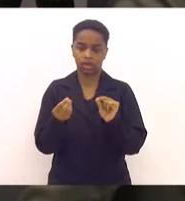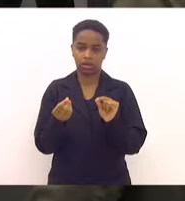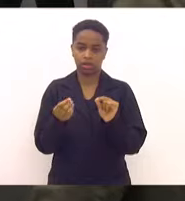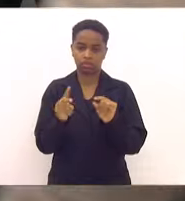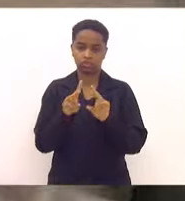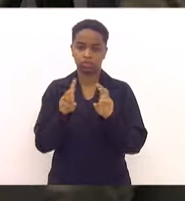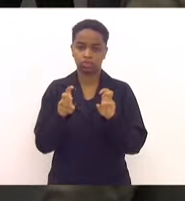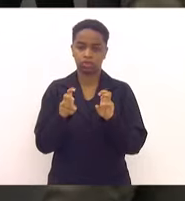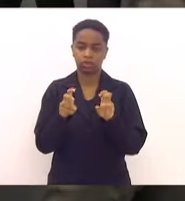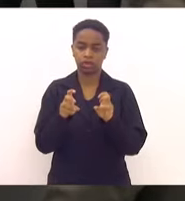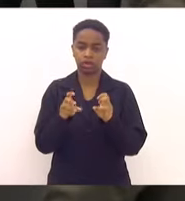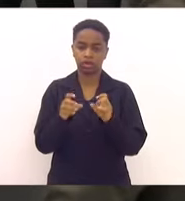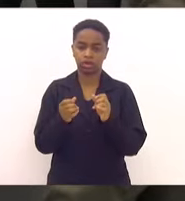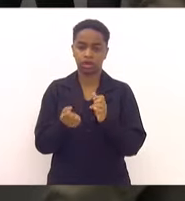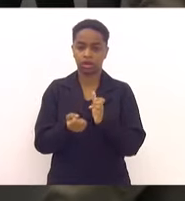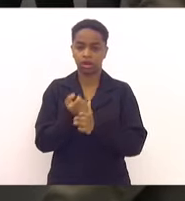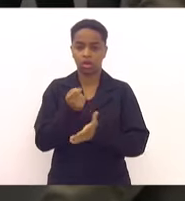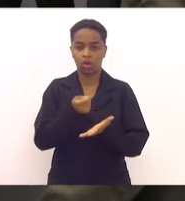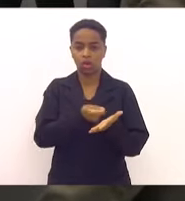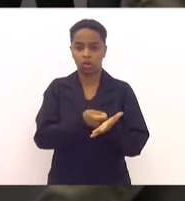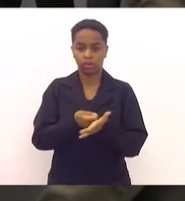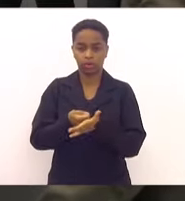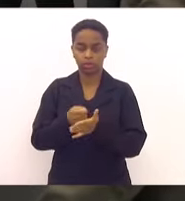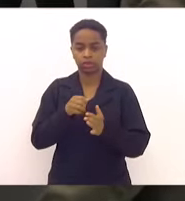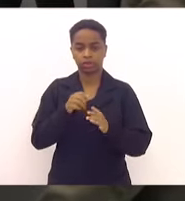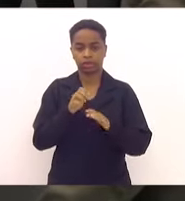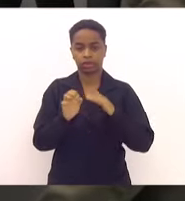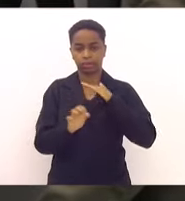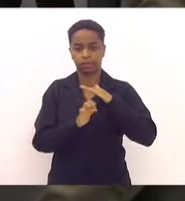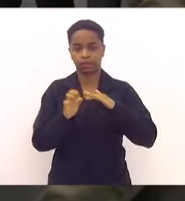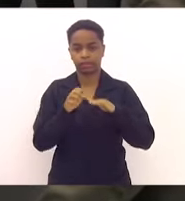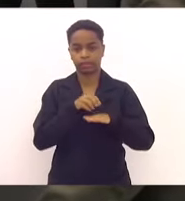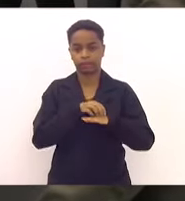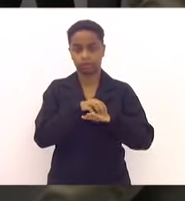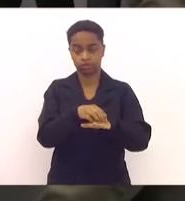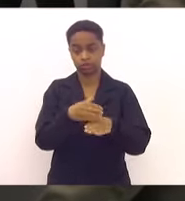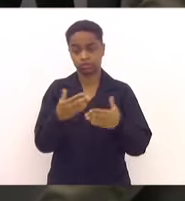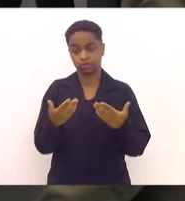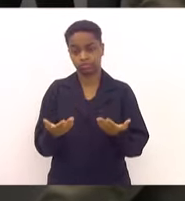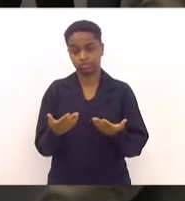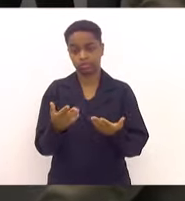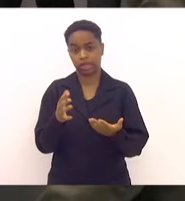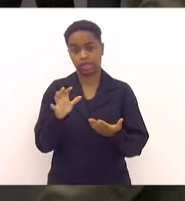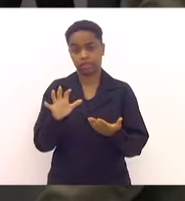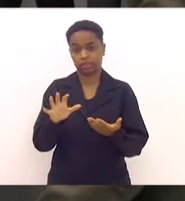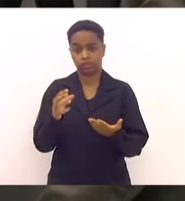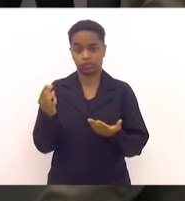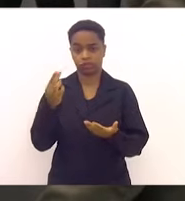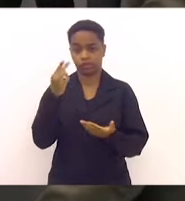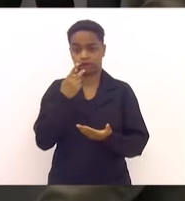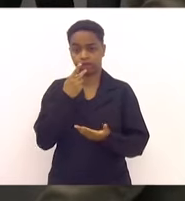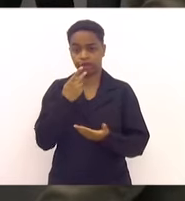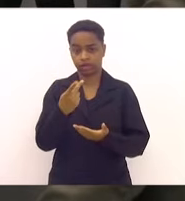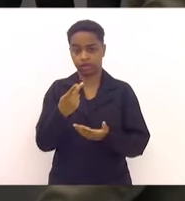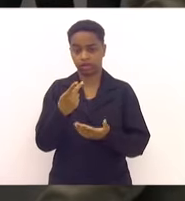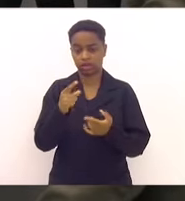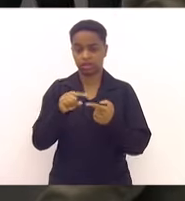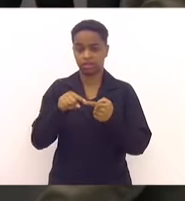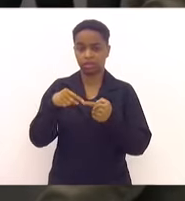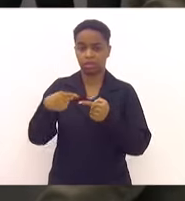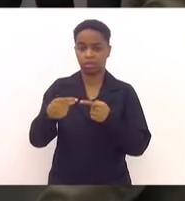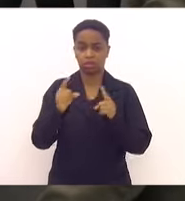criação de uma obrigação para as concessionárias de transporte. Né? Nesse caso, não dá nem para falar em